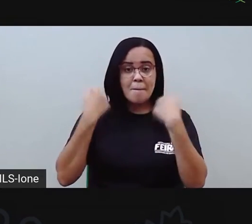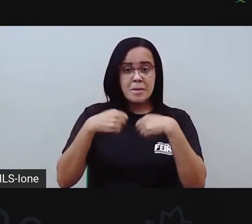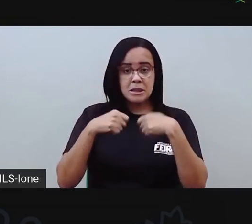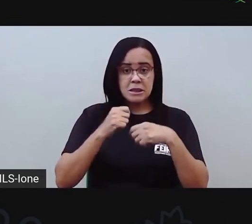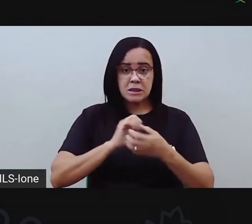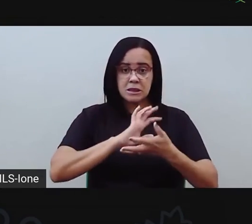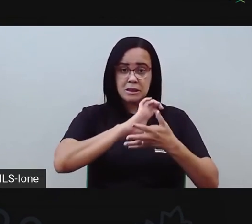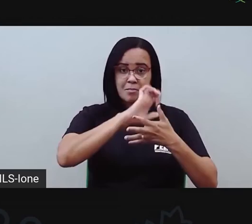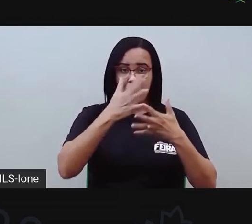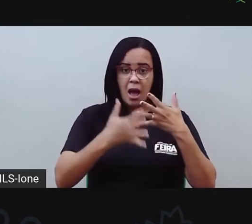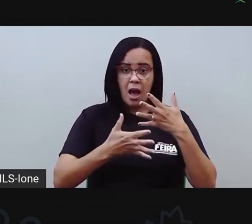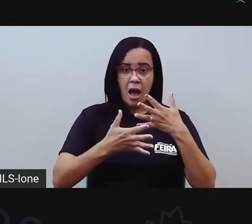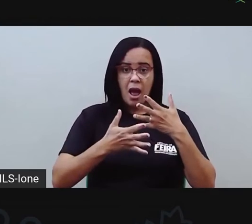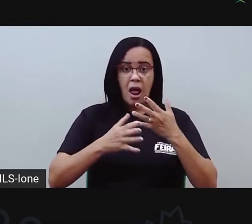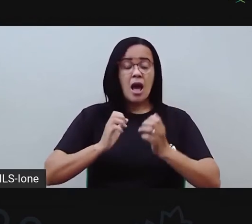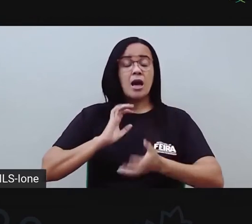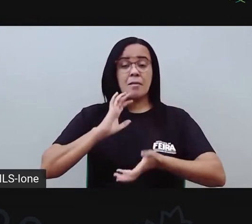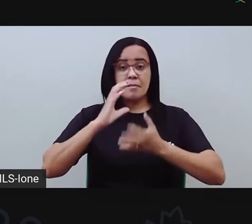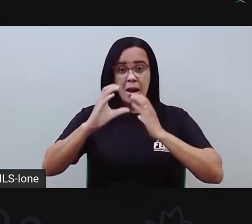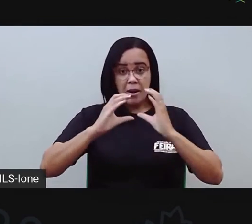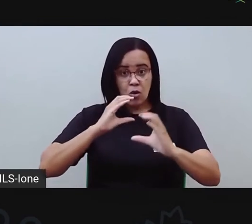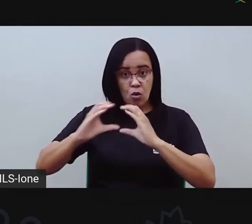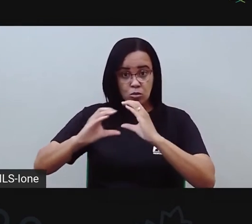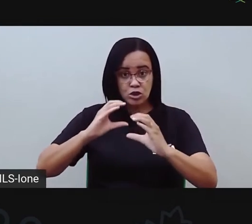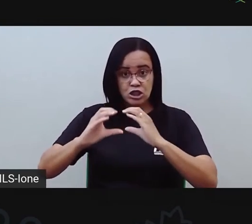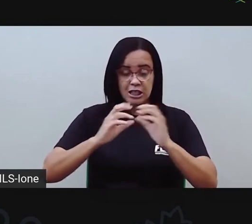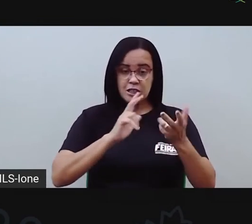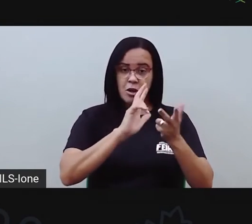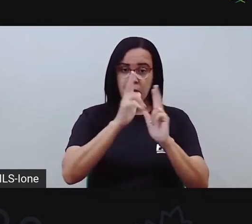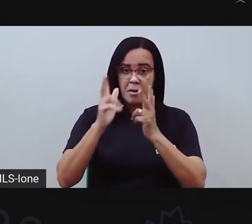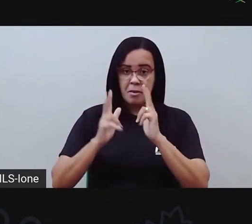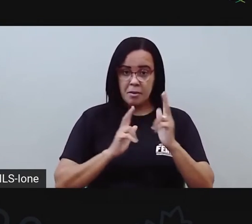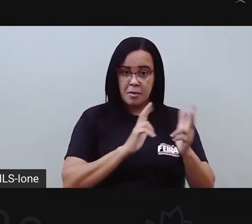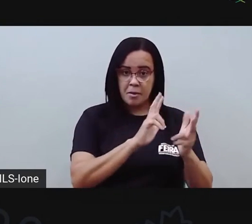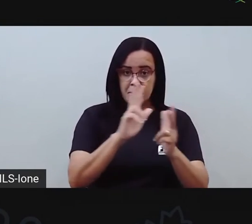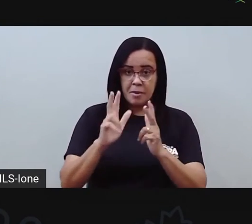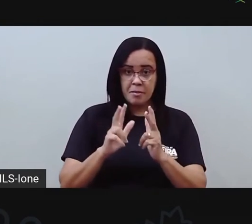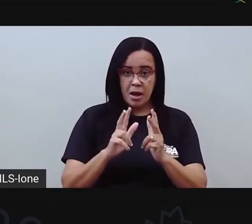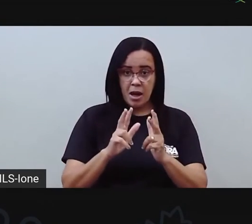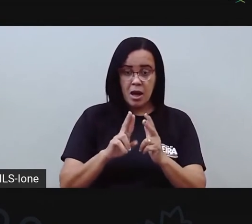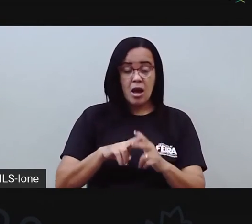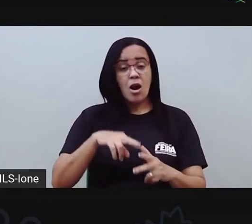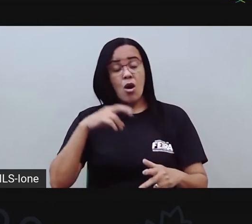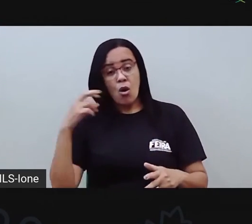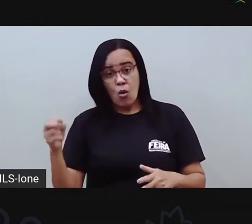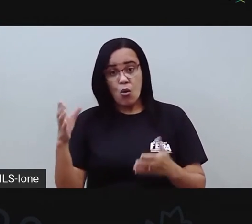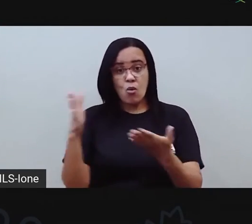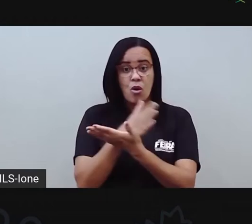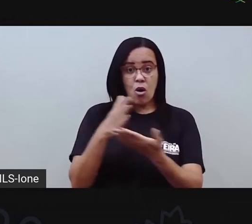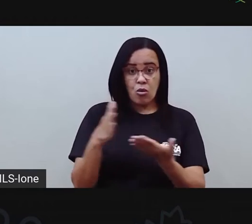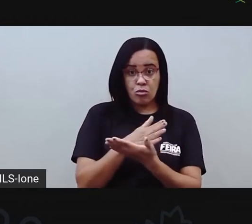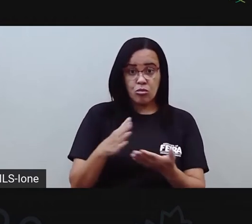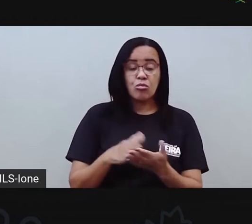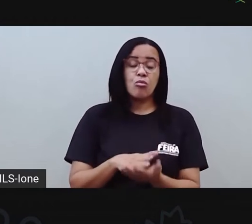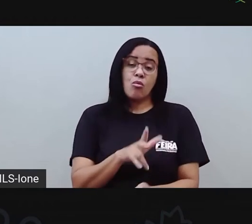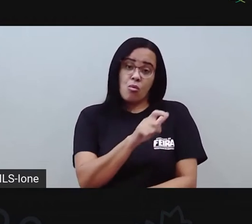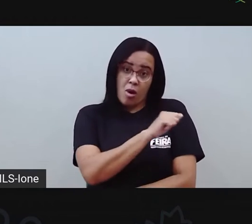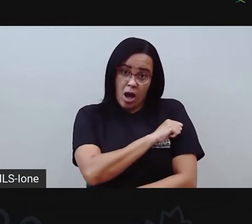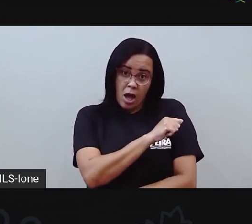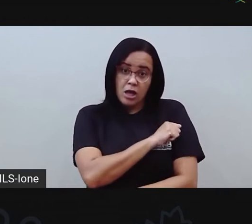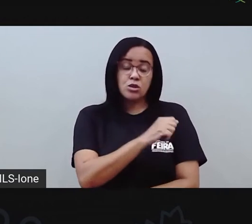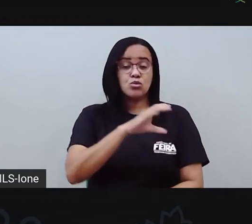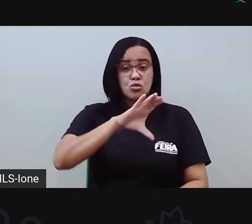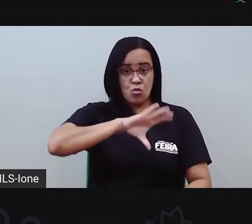cadeira de rodas, né? Então, pode ter um coleguinha que não gosta muito de ruído alto, de barulho. E lá na sala, você